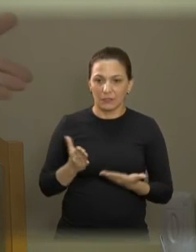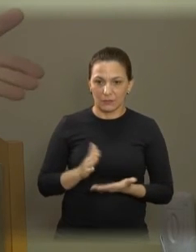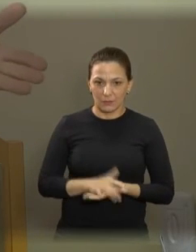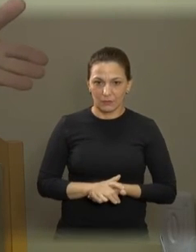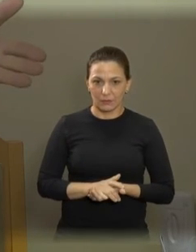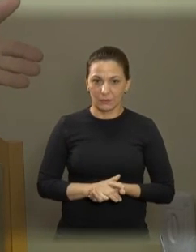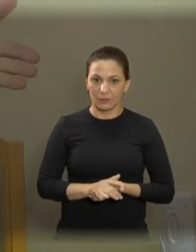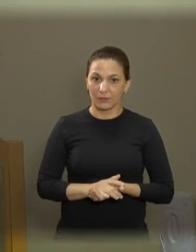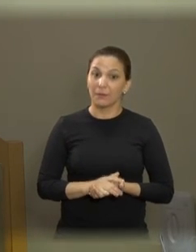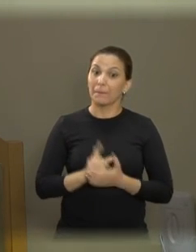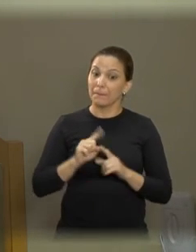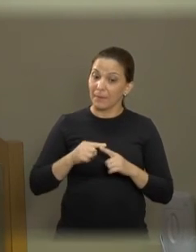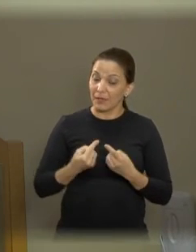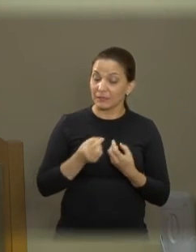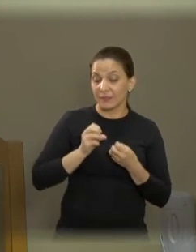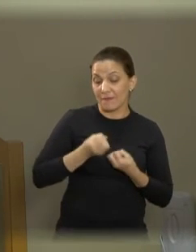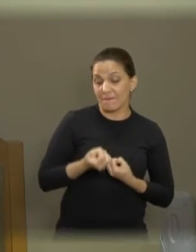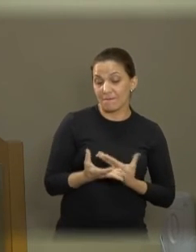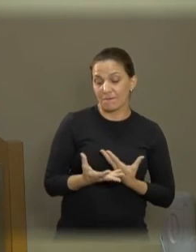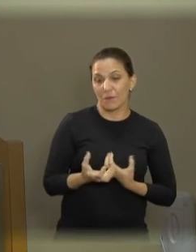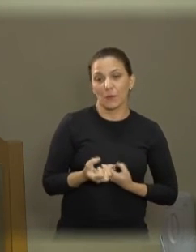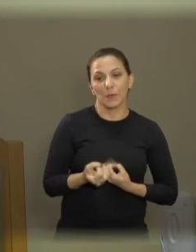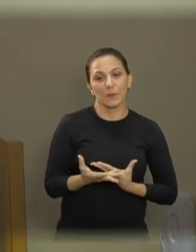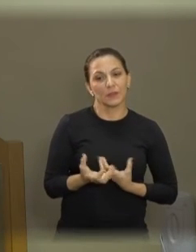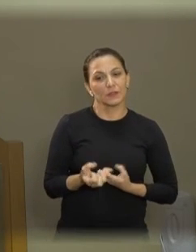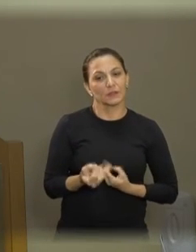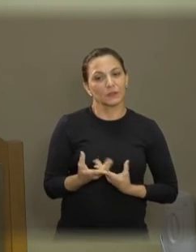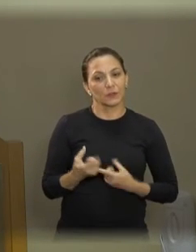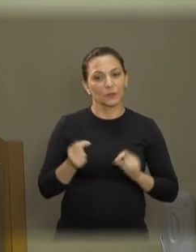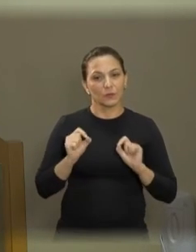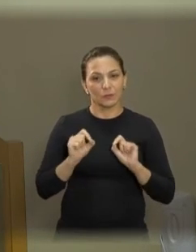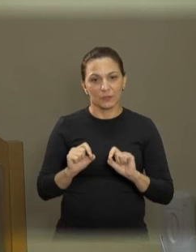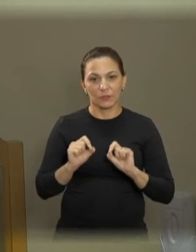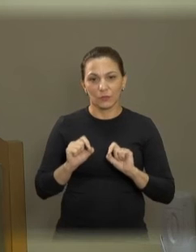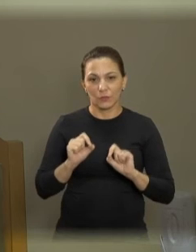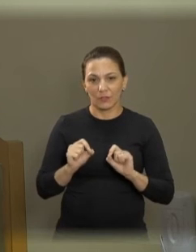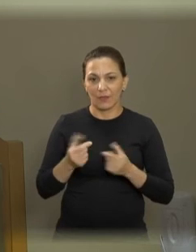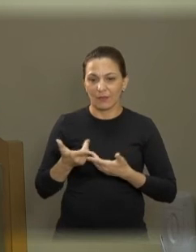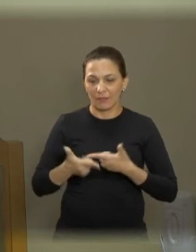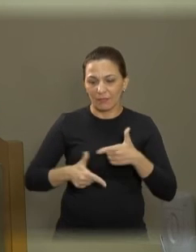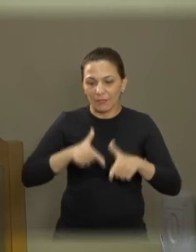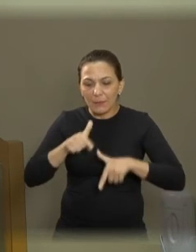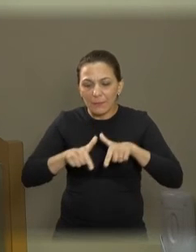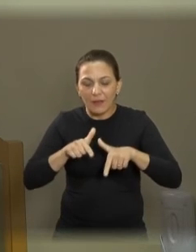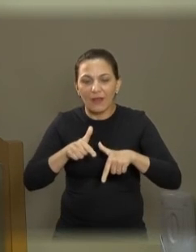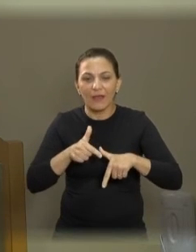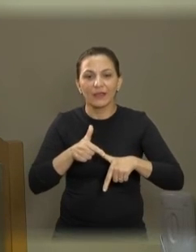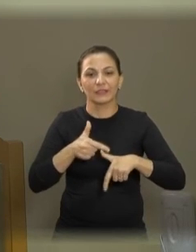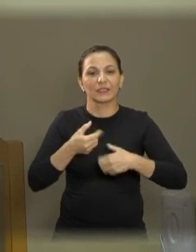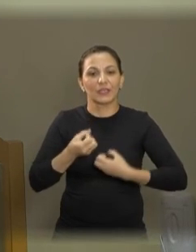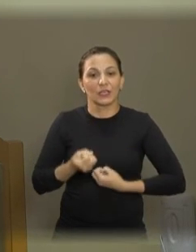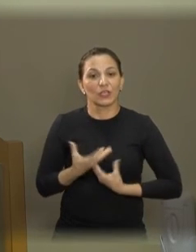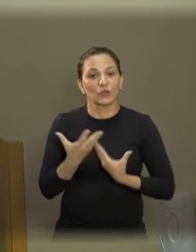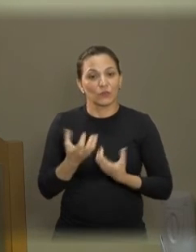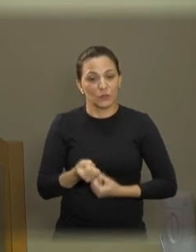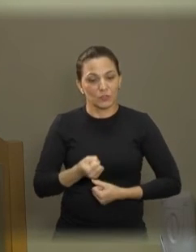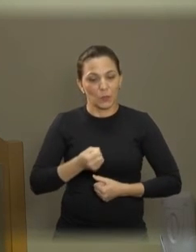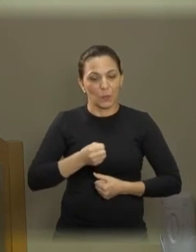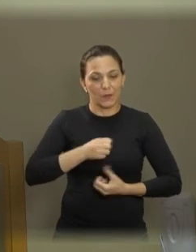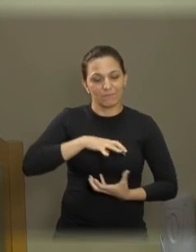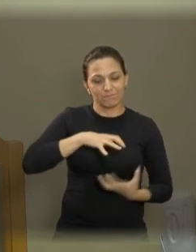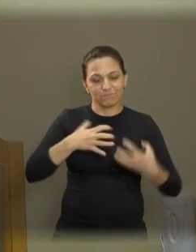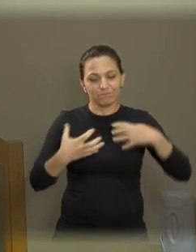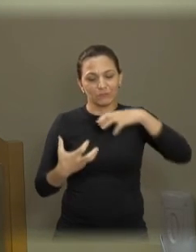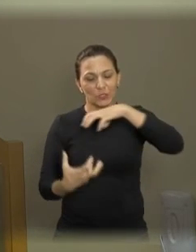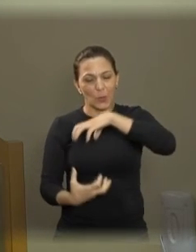É informação. O que precisa ser feito e realizado é trabalhar a informação para virar